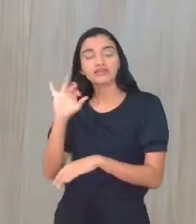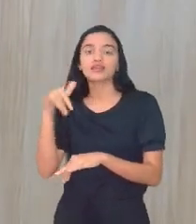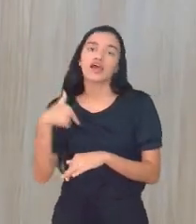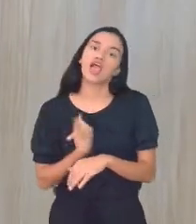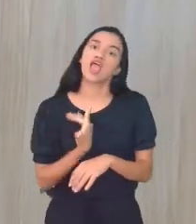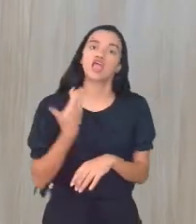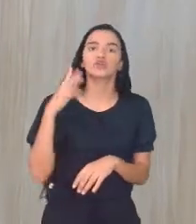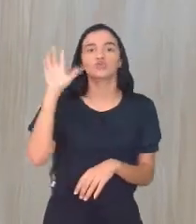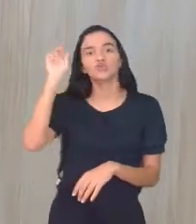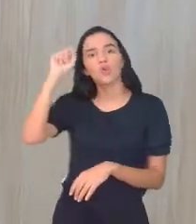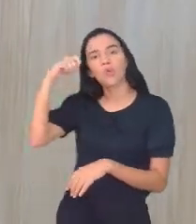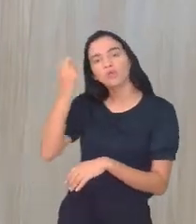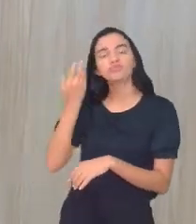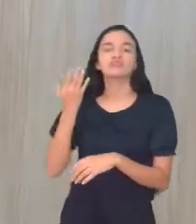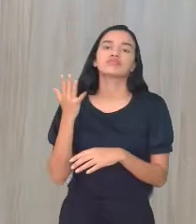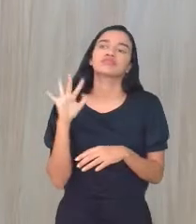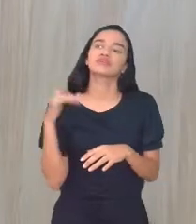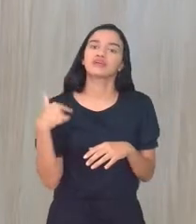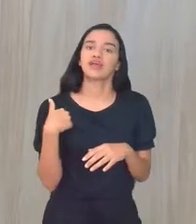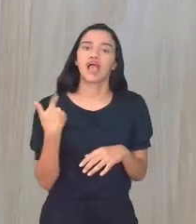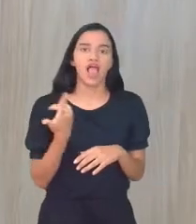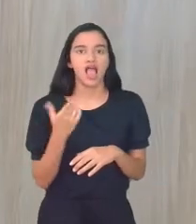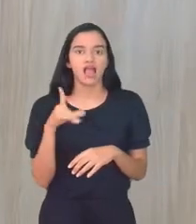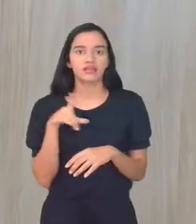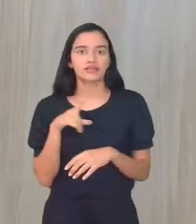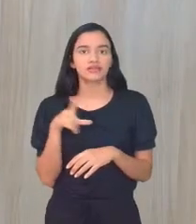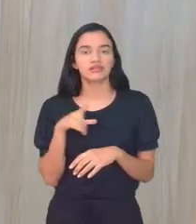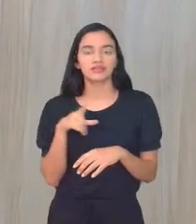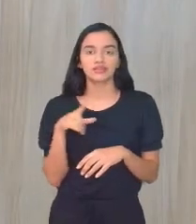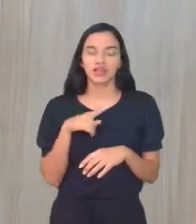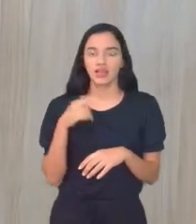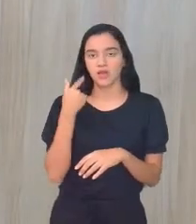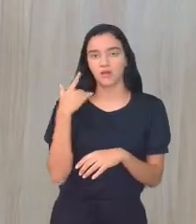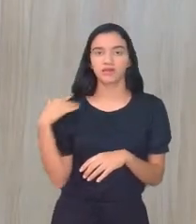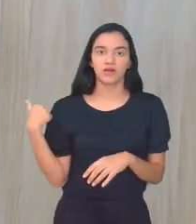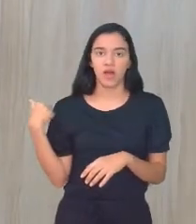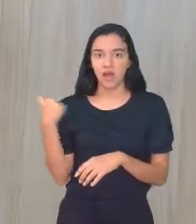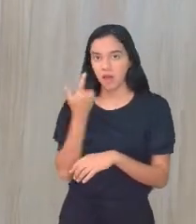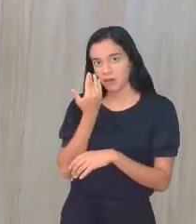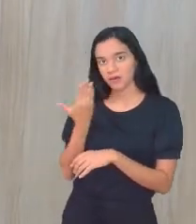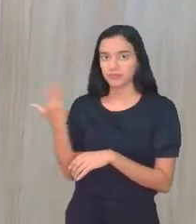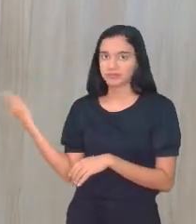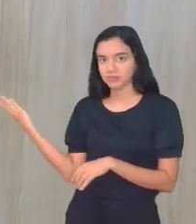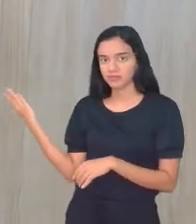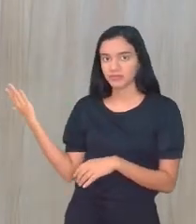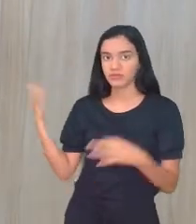um artista plástico e coloco uma estampa